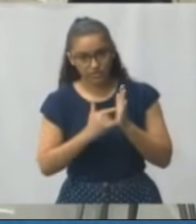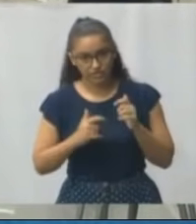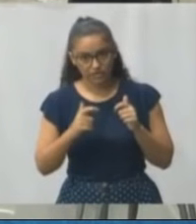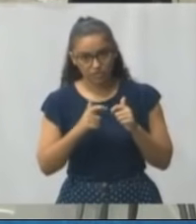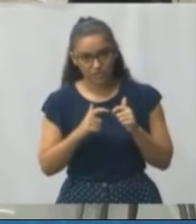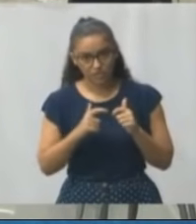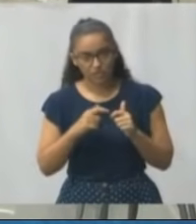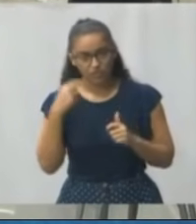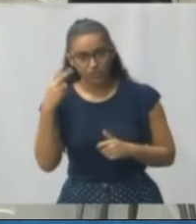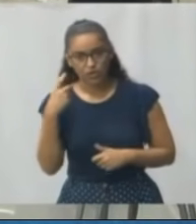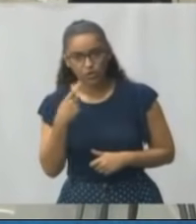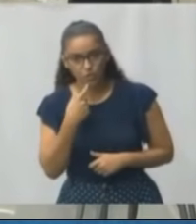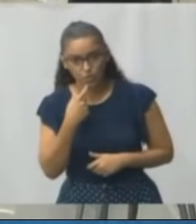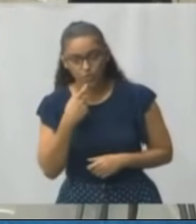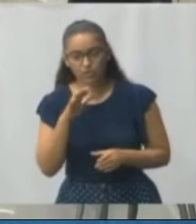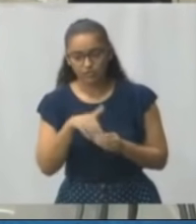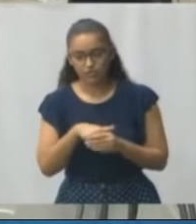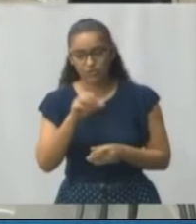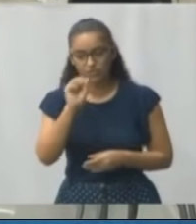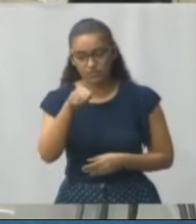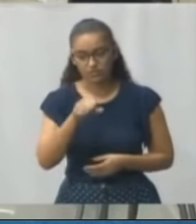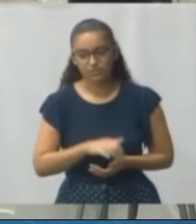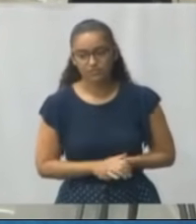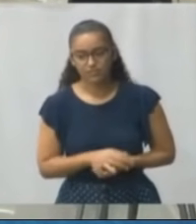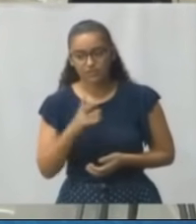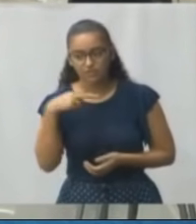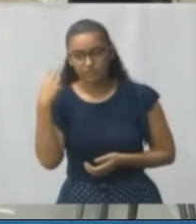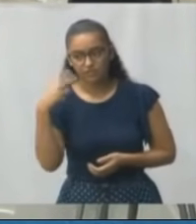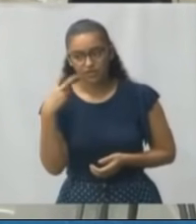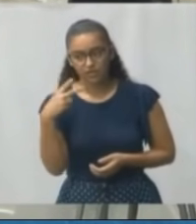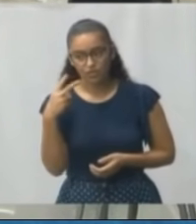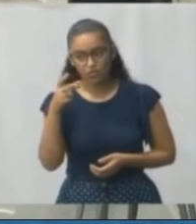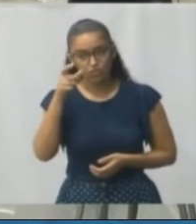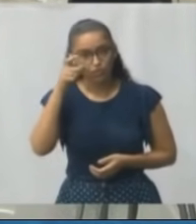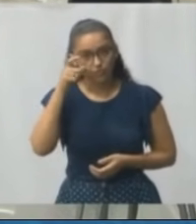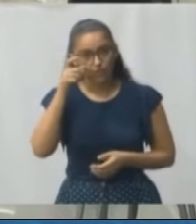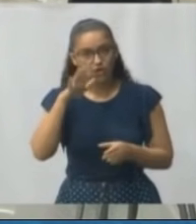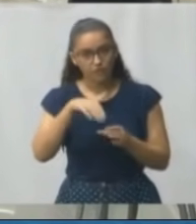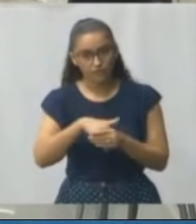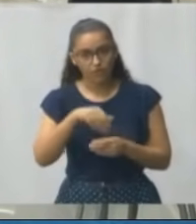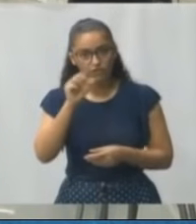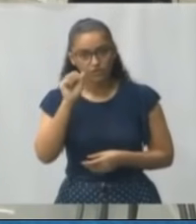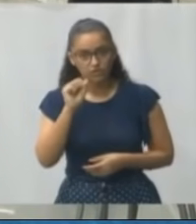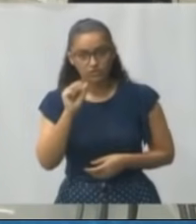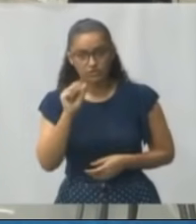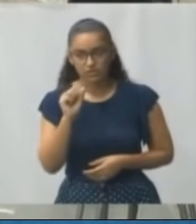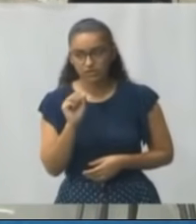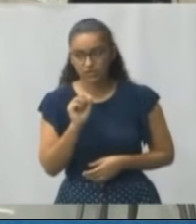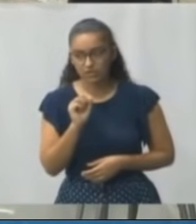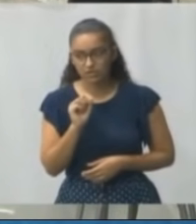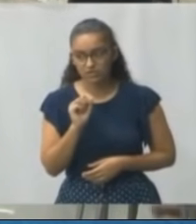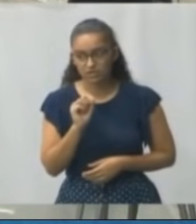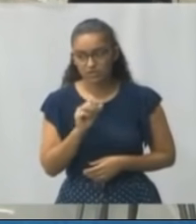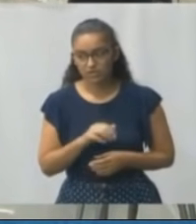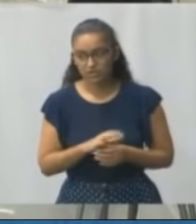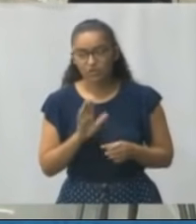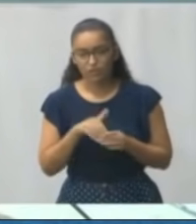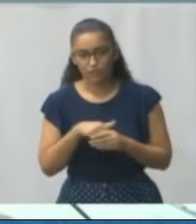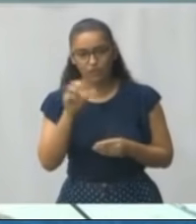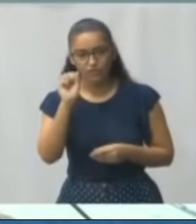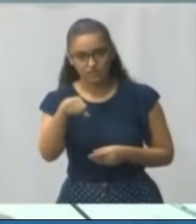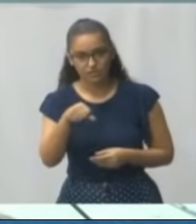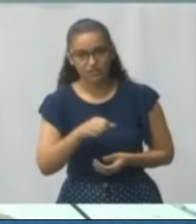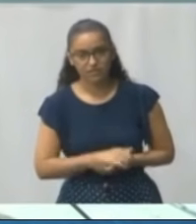Duda Brasil. Eu voto sim. Vereador Gilvan. Pelo Carlos Brilhante Ustra, voto